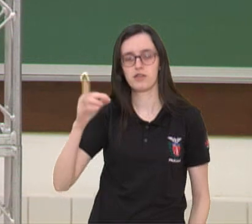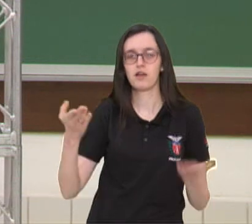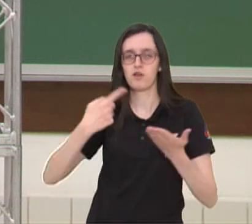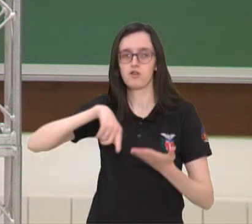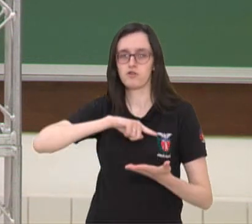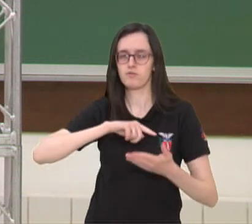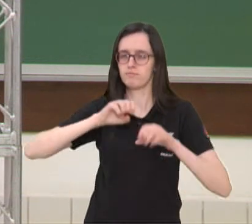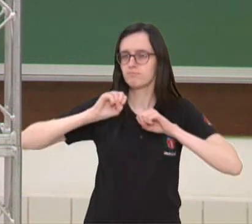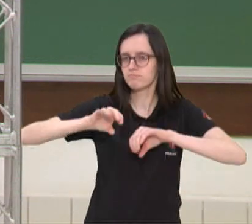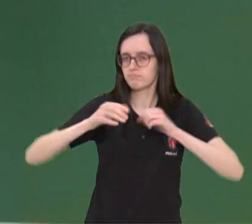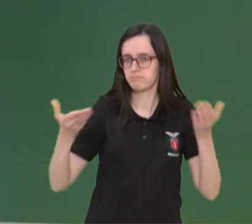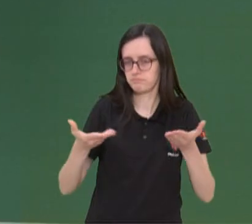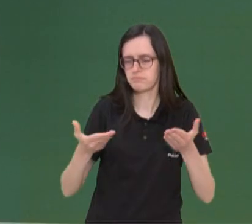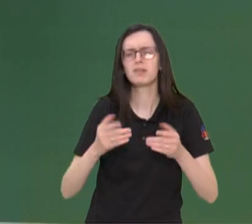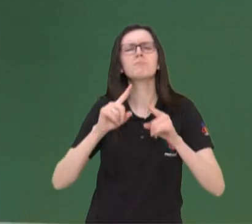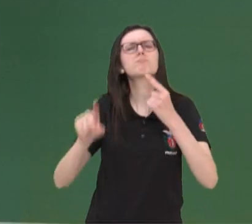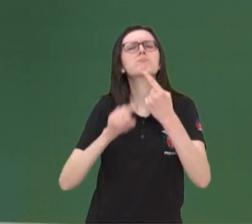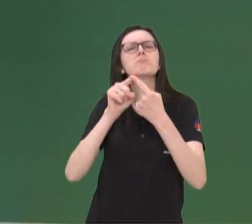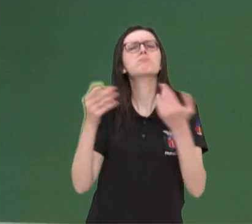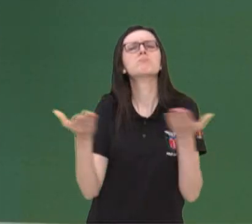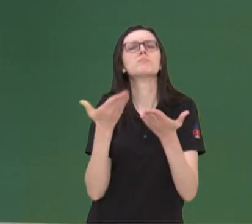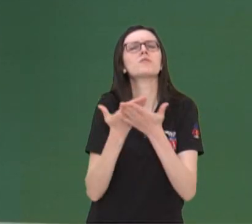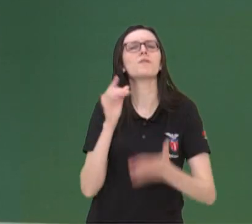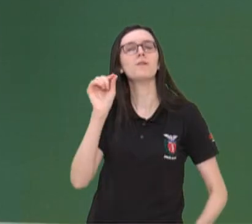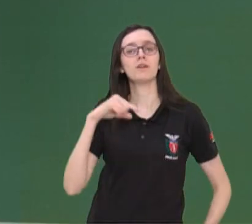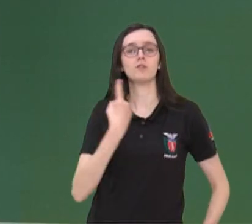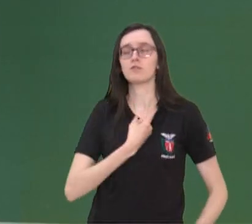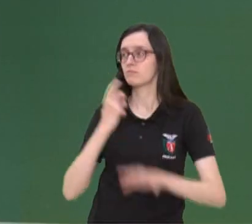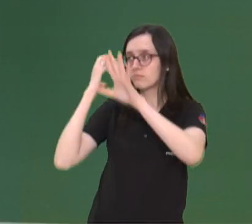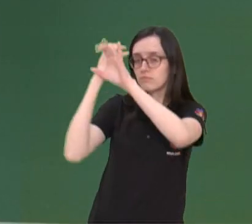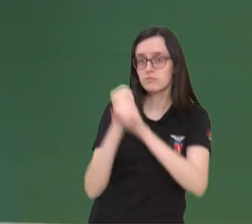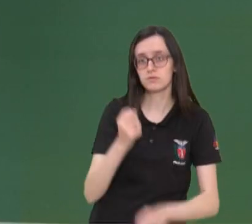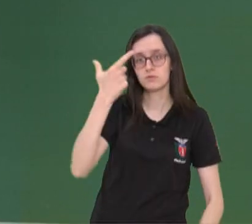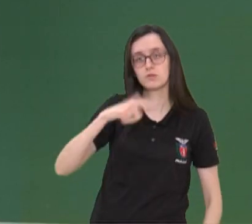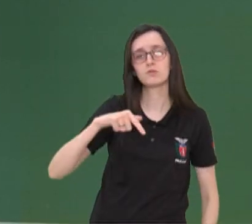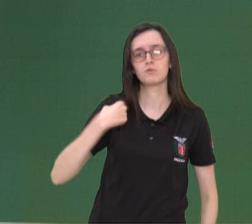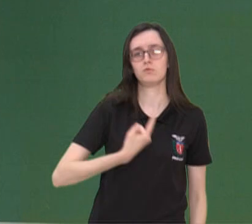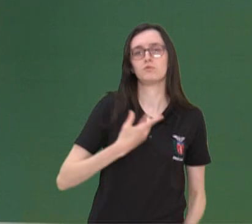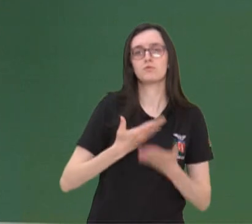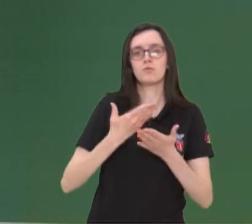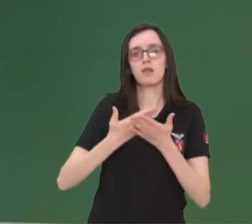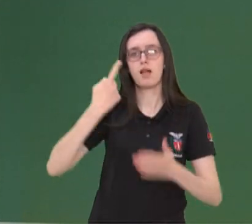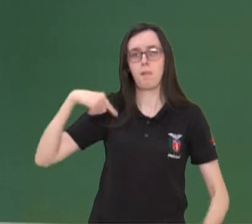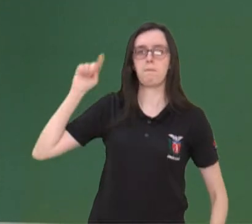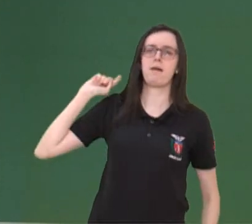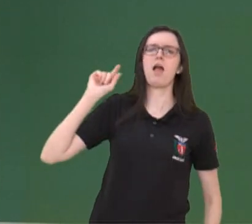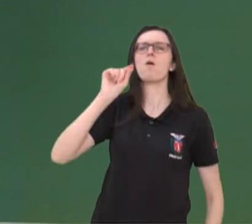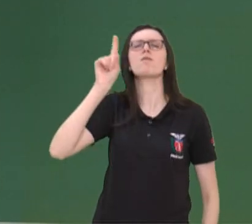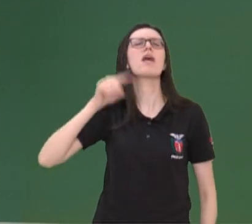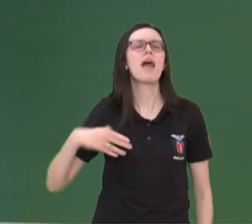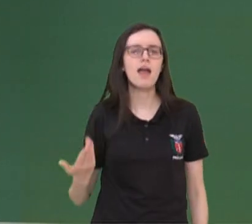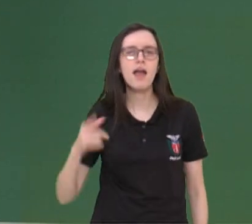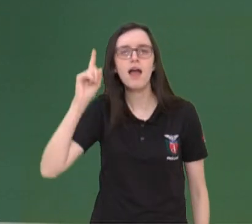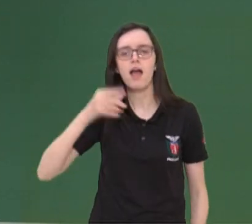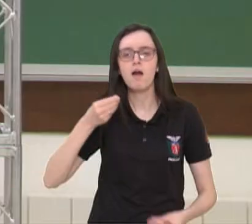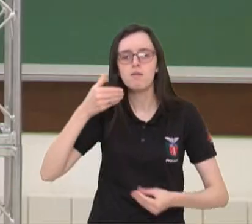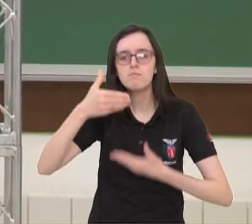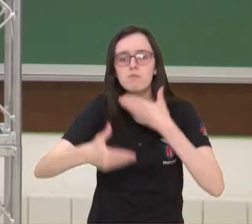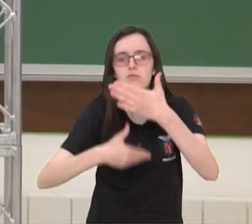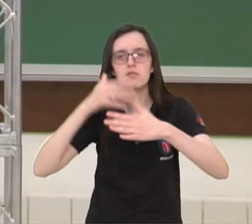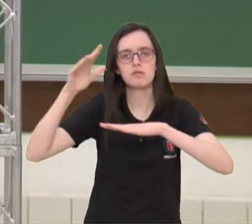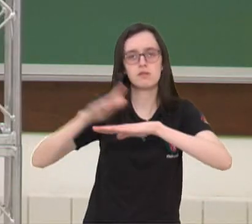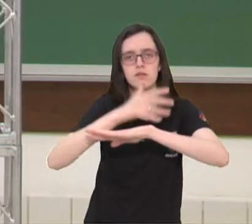trabalho. Para a aula de hoje, a gente vai retomar um pouquinho o que vimos na aula anterior, que foi o processo tanto de